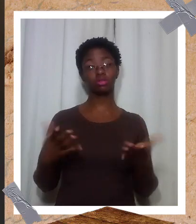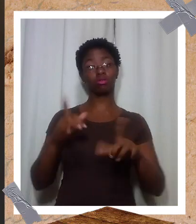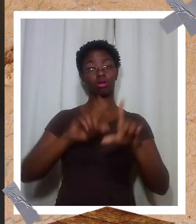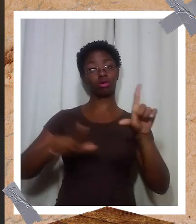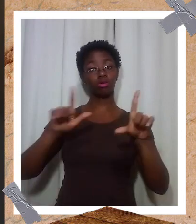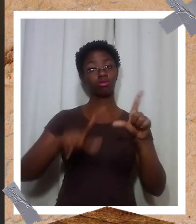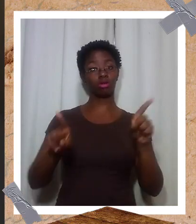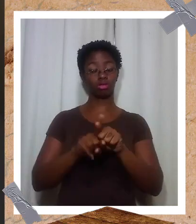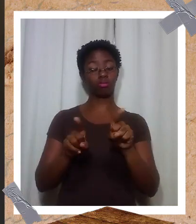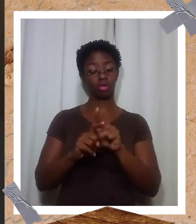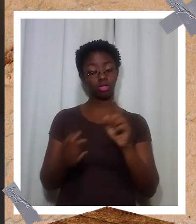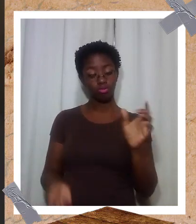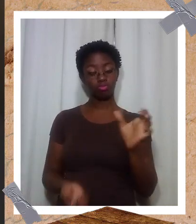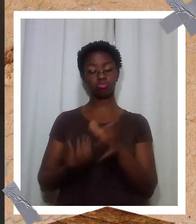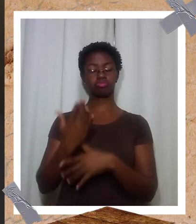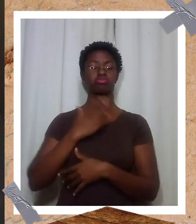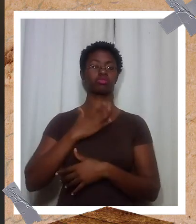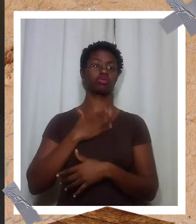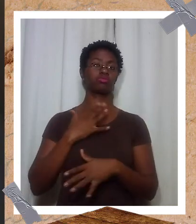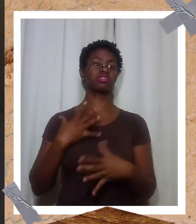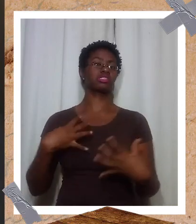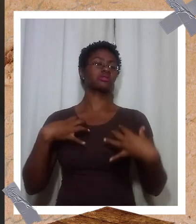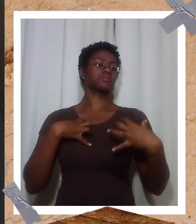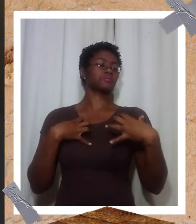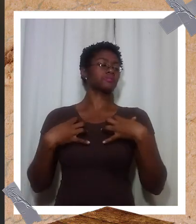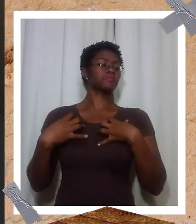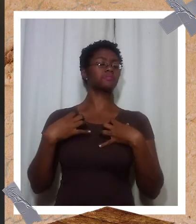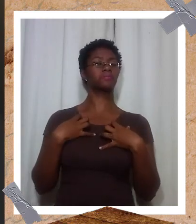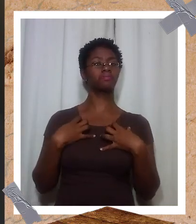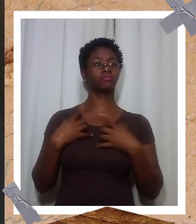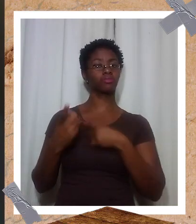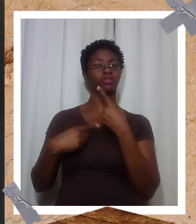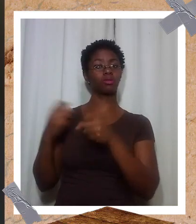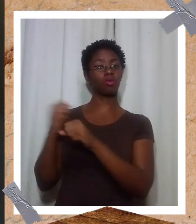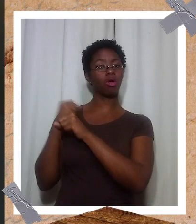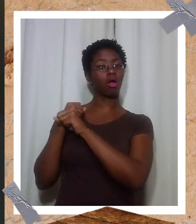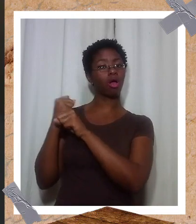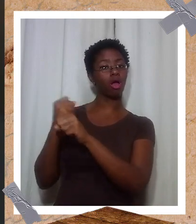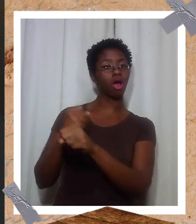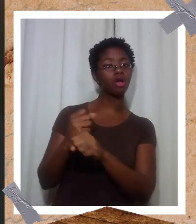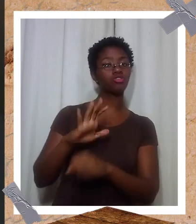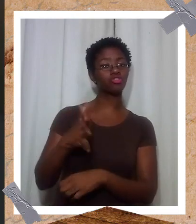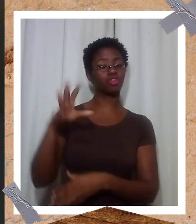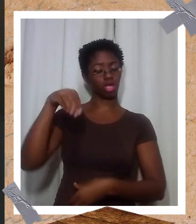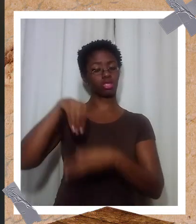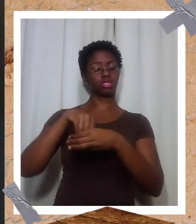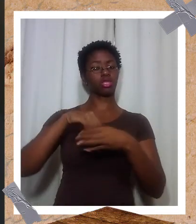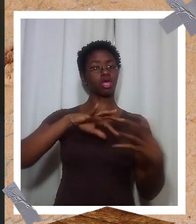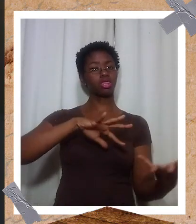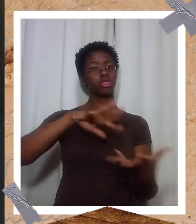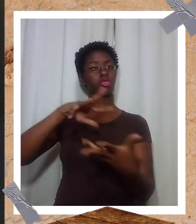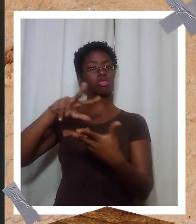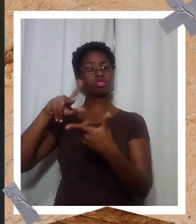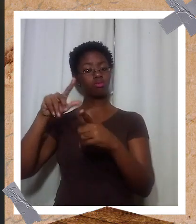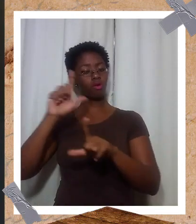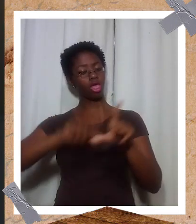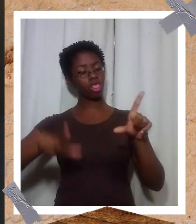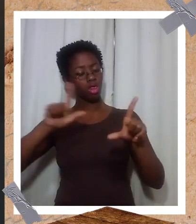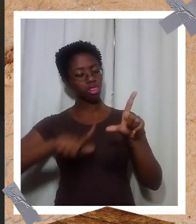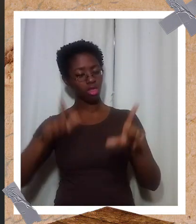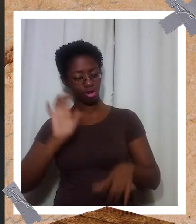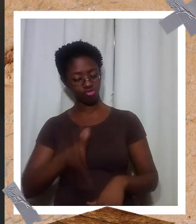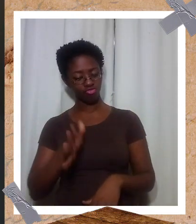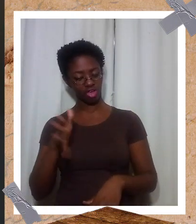essa intuição, né? E depois de muitos e muitos anos, assim, já dentro desse universo literário, do